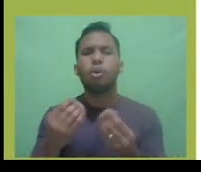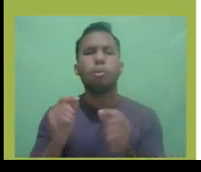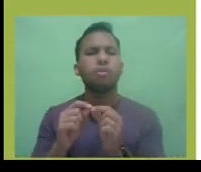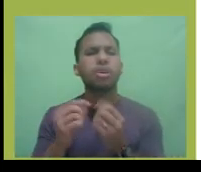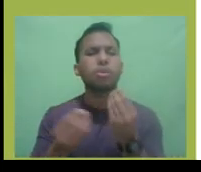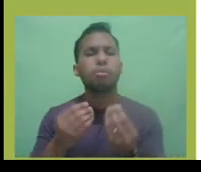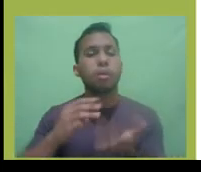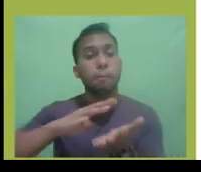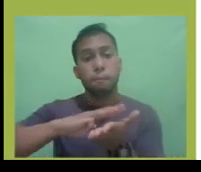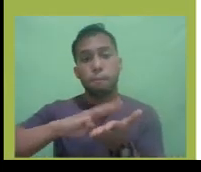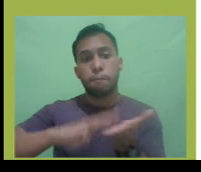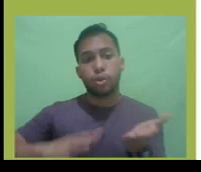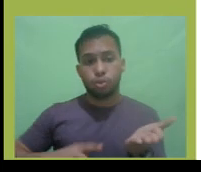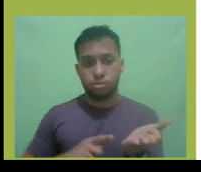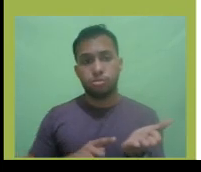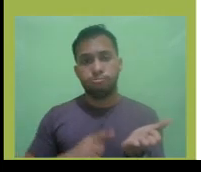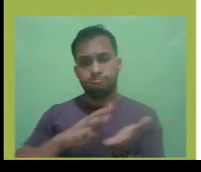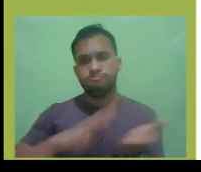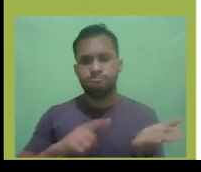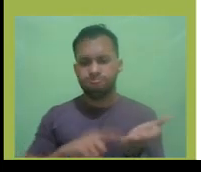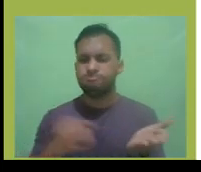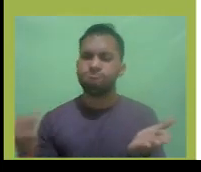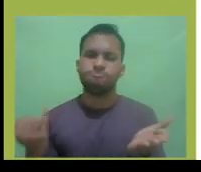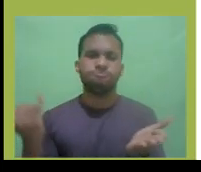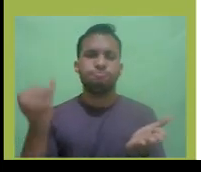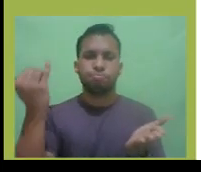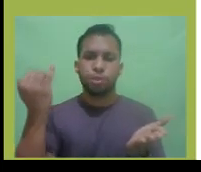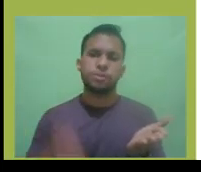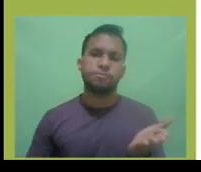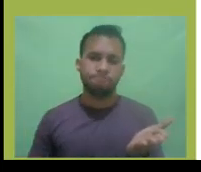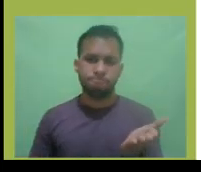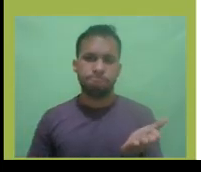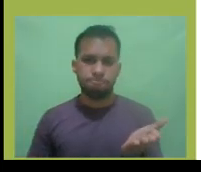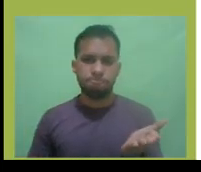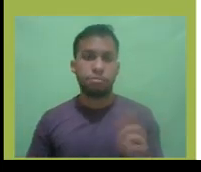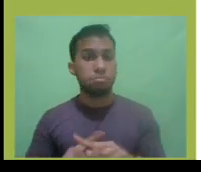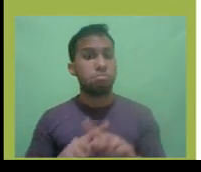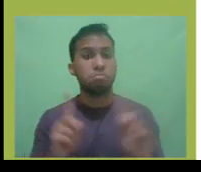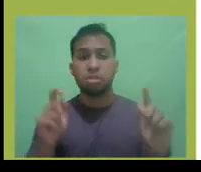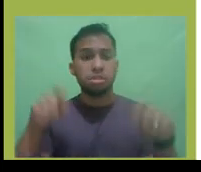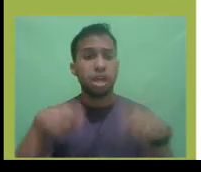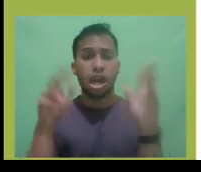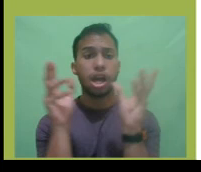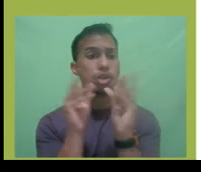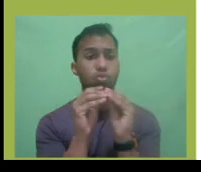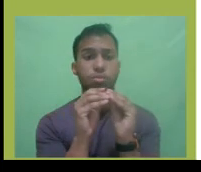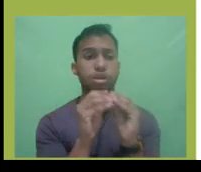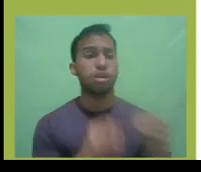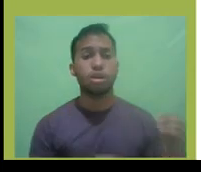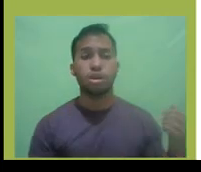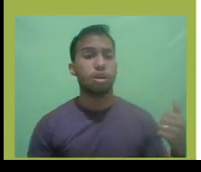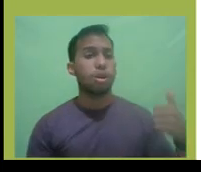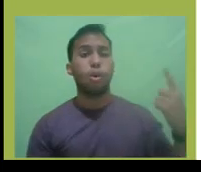meio maçante do trabalho para se expor, mas ela pode ser resumida em uma figura, em um esquema. Como que foi feito esse trabalho